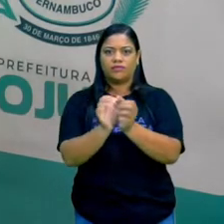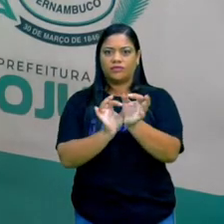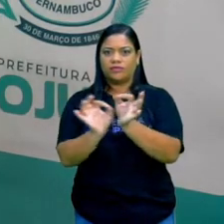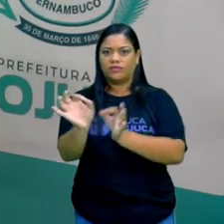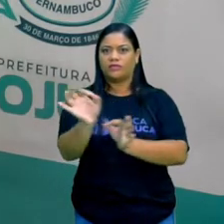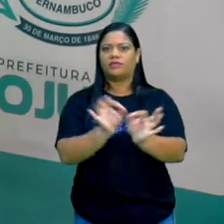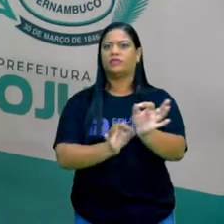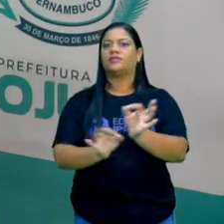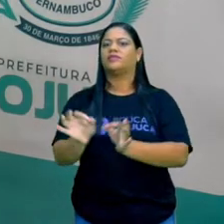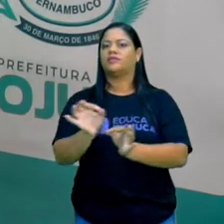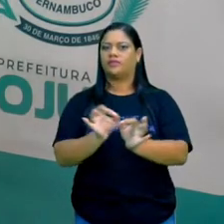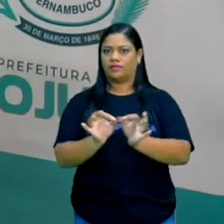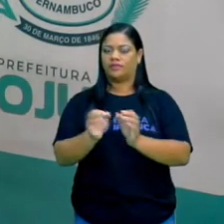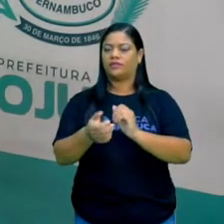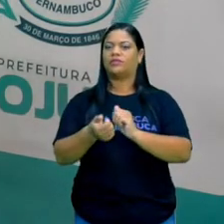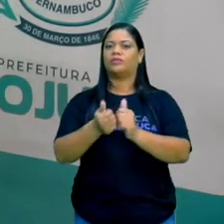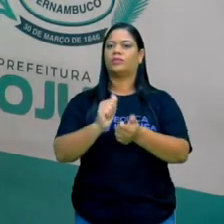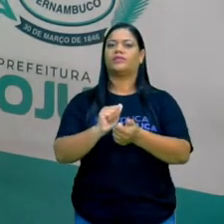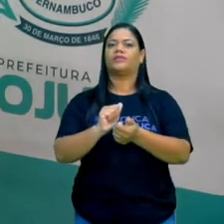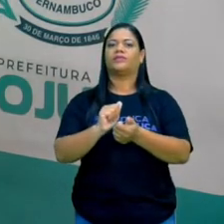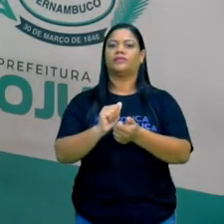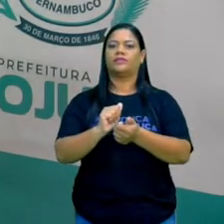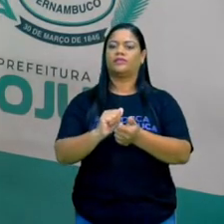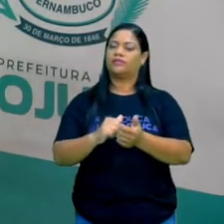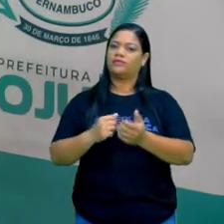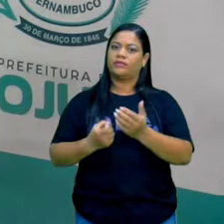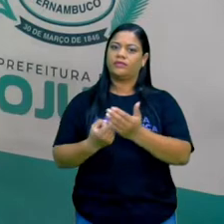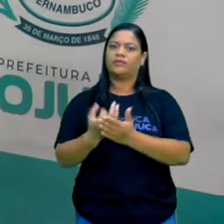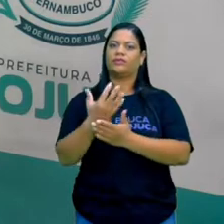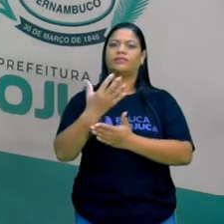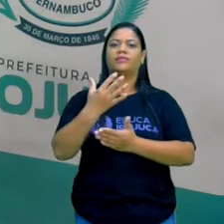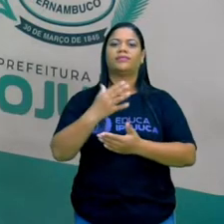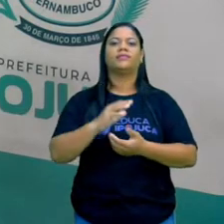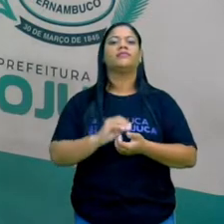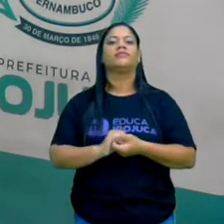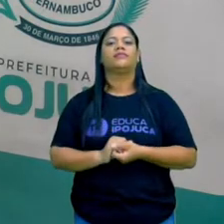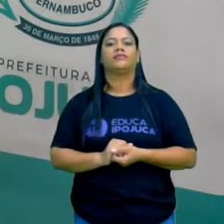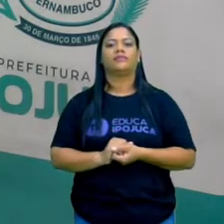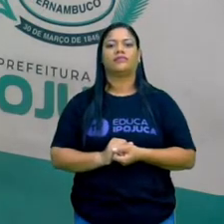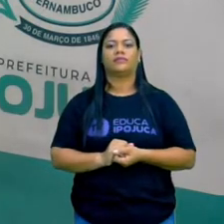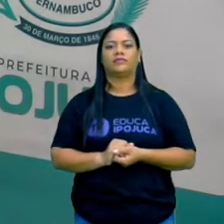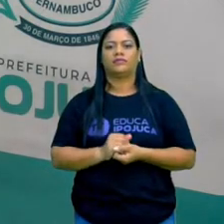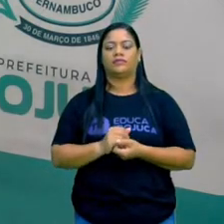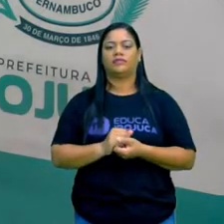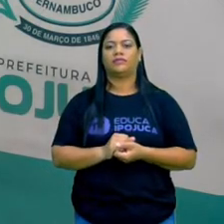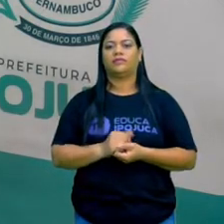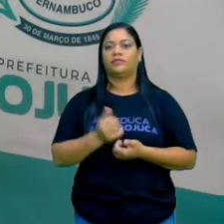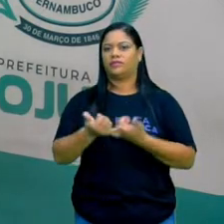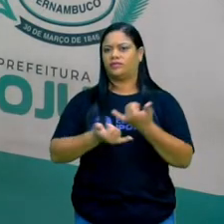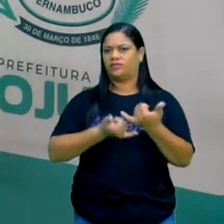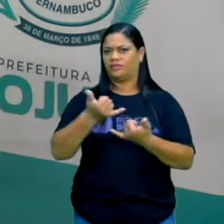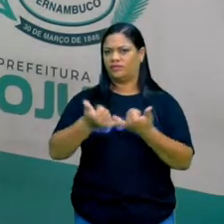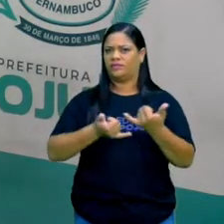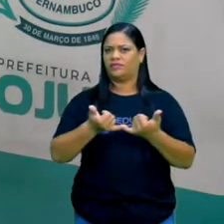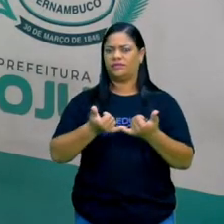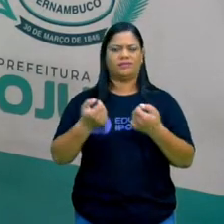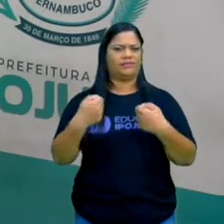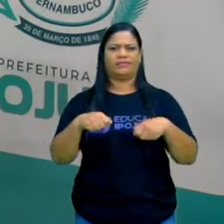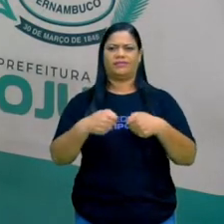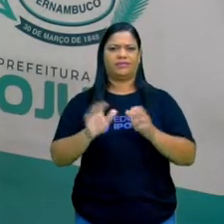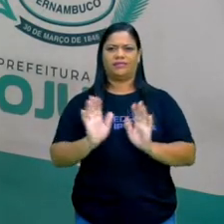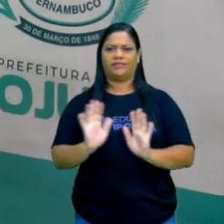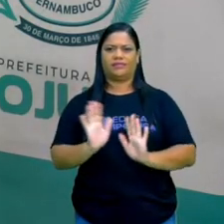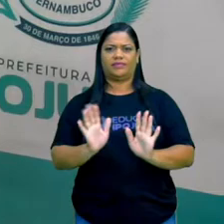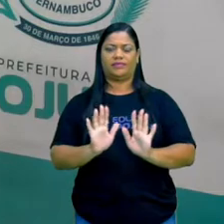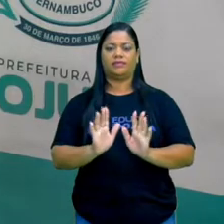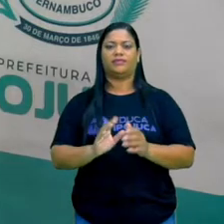tentando organizar aquele esporte para que ele flui, né? Os jogos não necessita disso, por